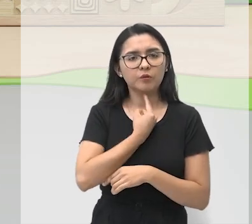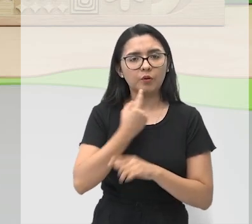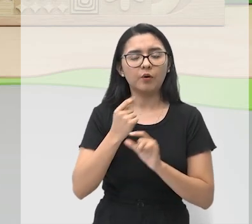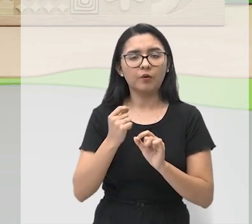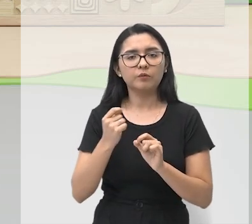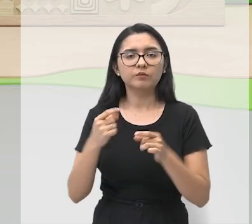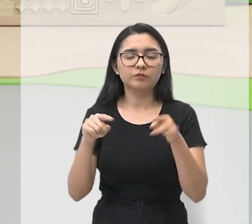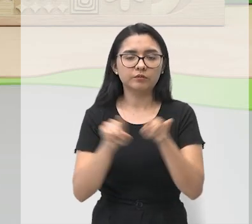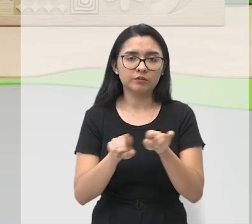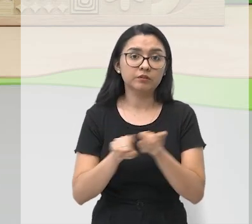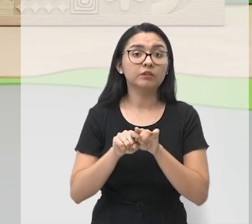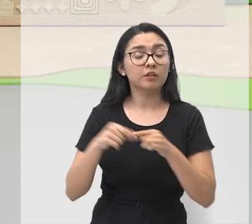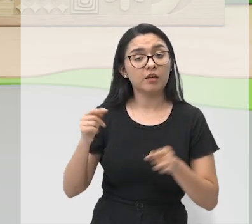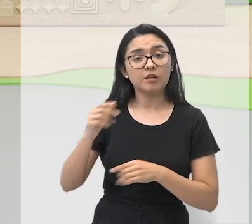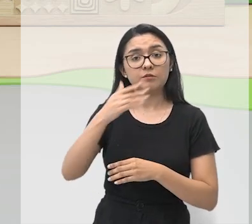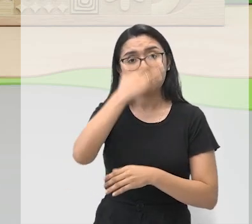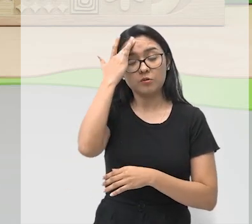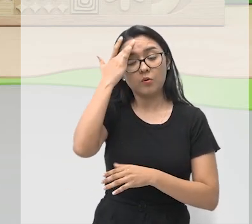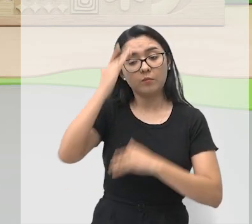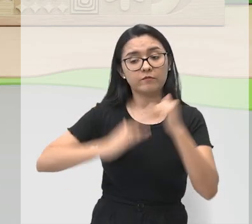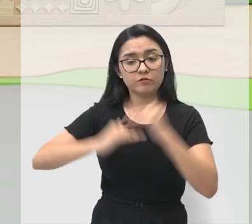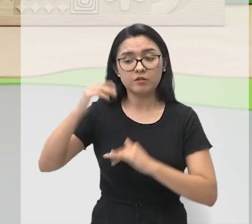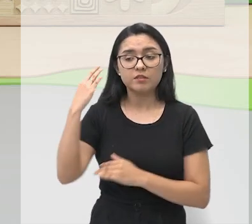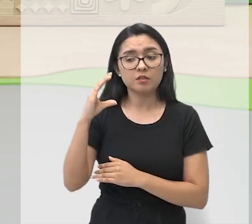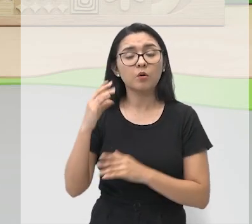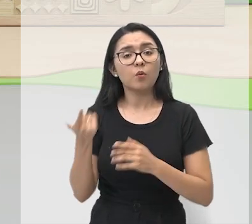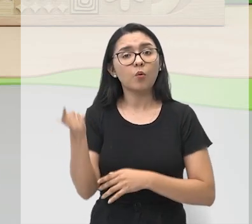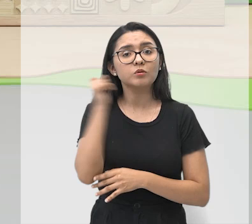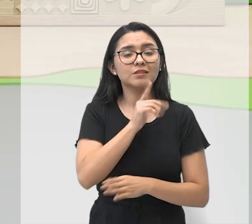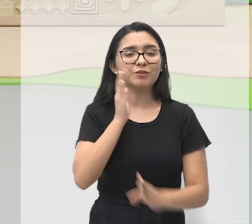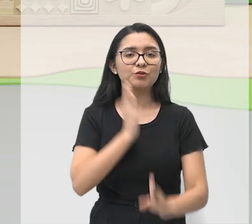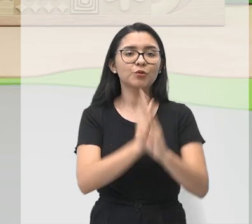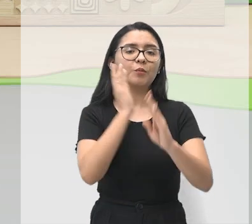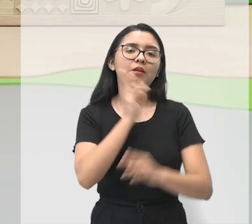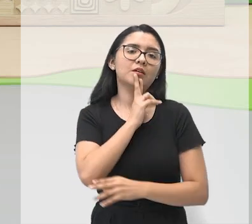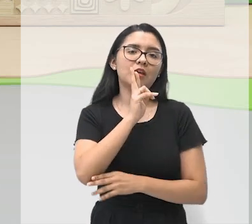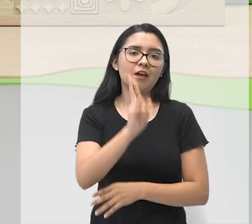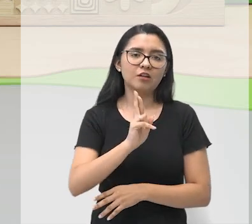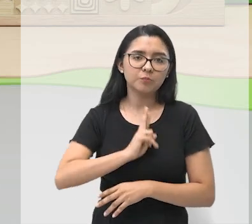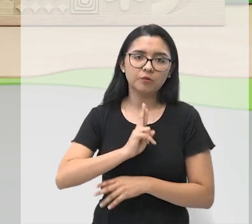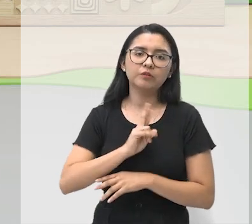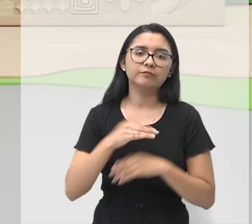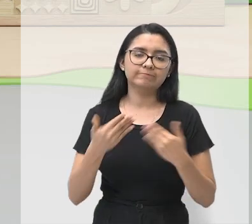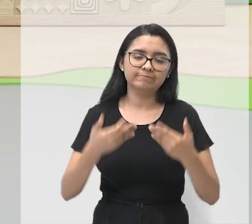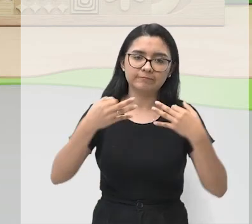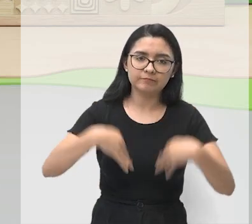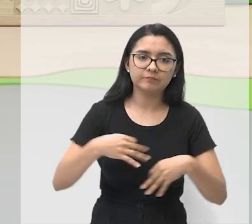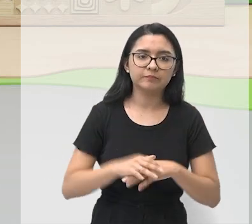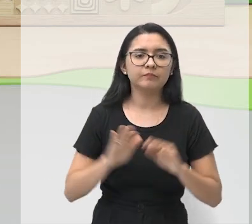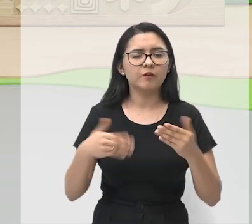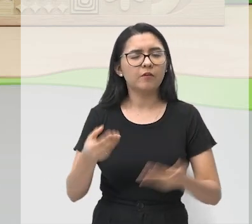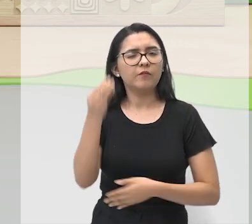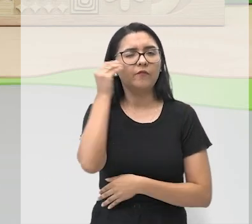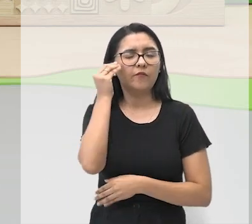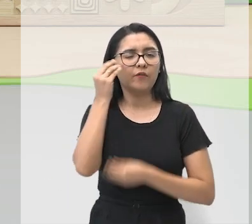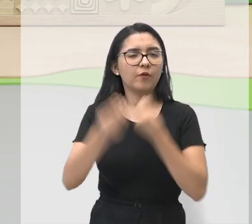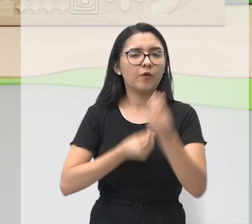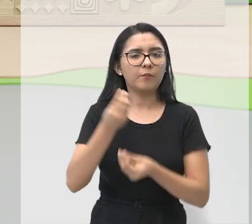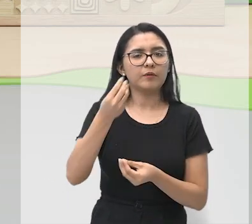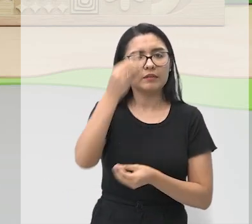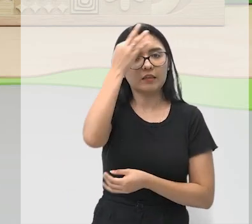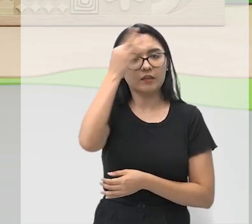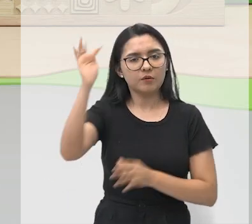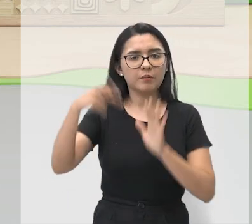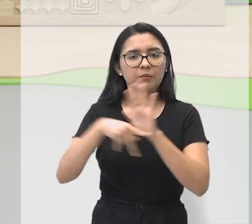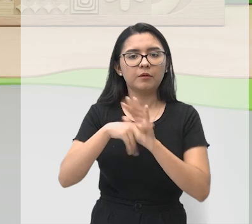cientistas consigam responder. Então, vamos ver agora um pouquinho de como que a teoria do